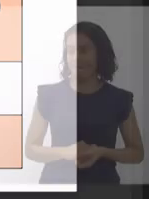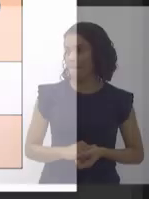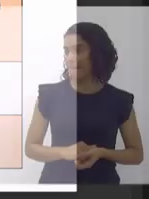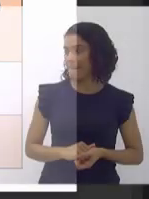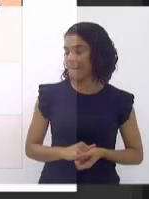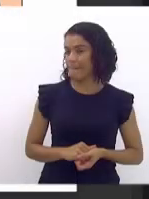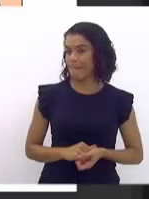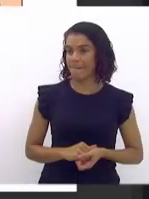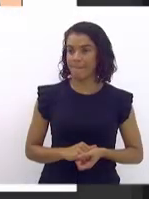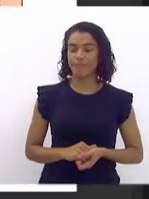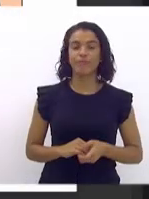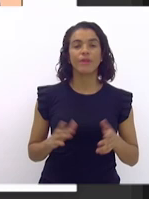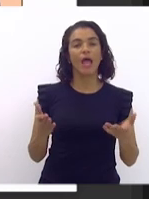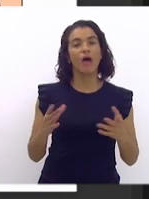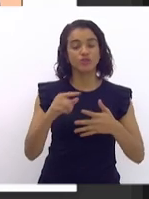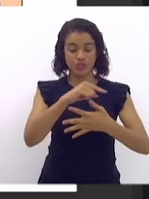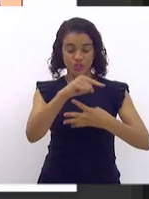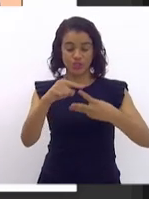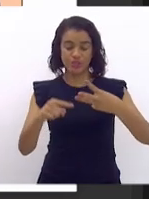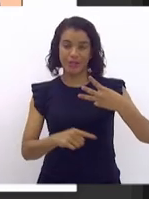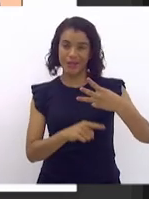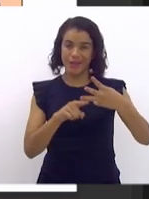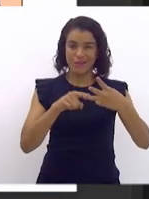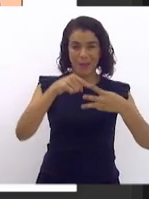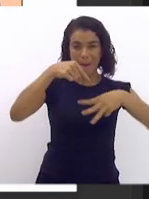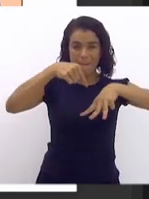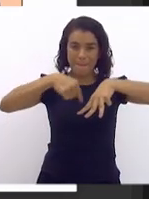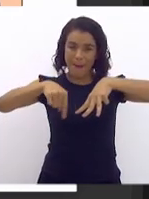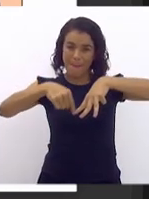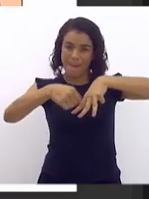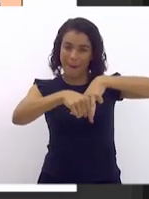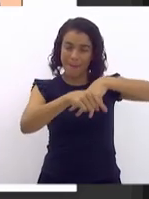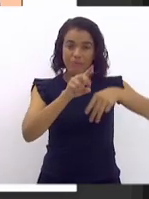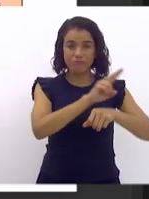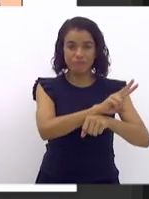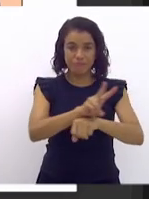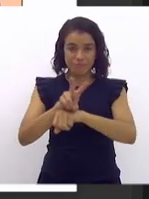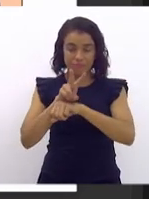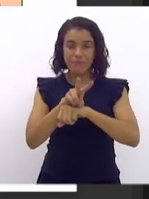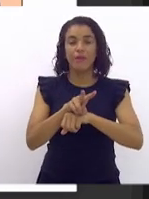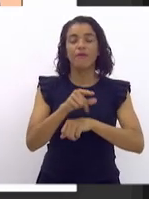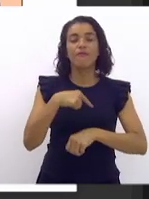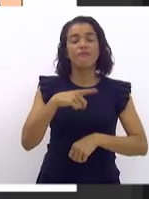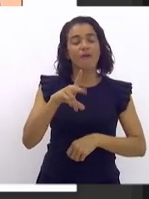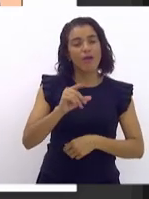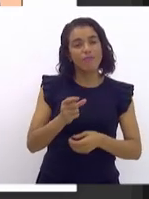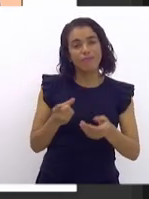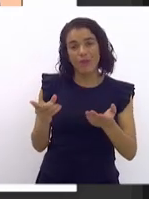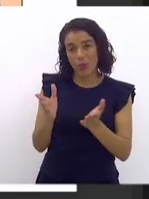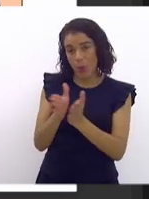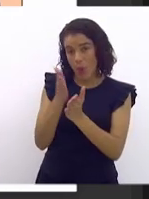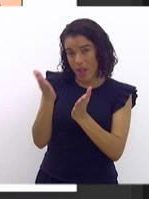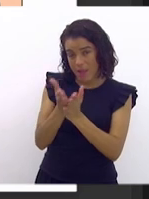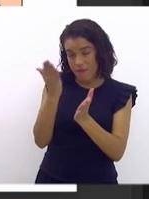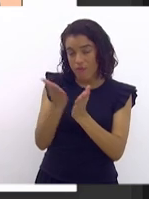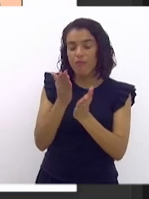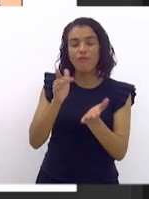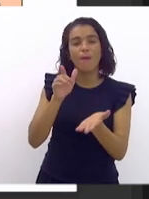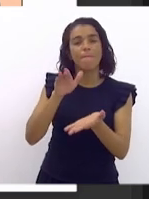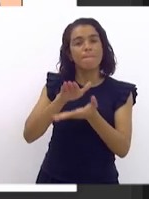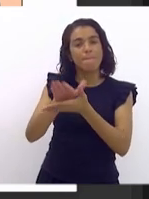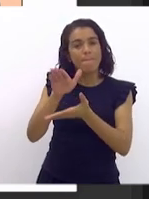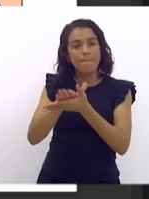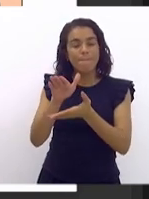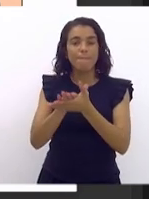ainda relacionados aos três eixos de pesquisa do Observatório, isso irá para esse livro, que vai ser publicado pela Edições